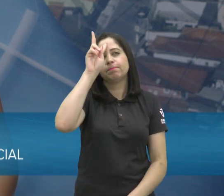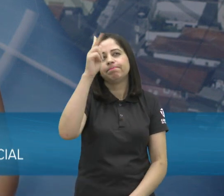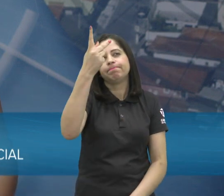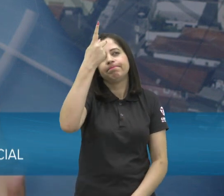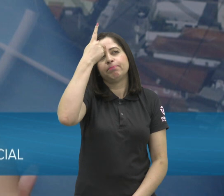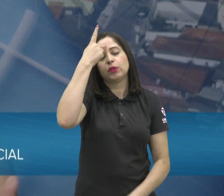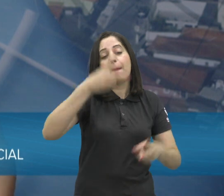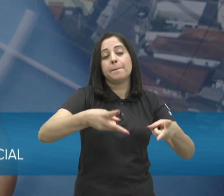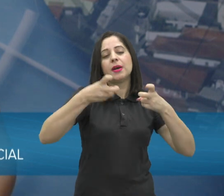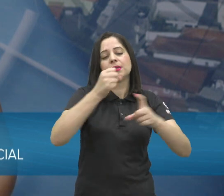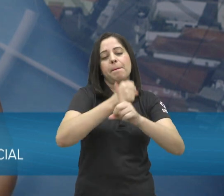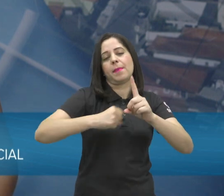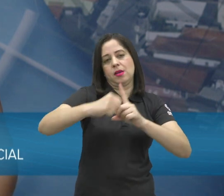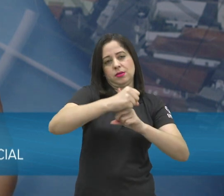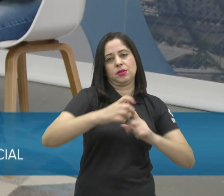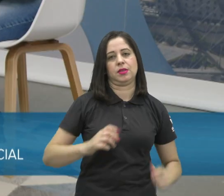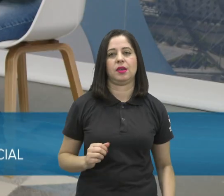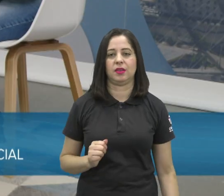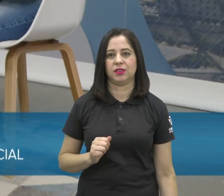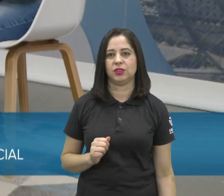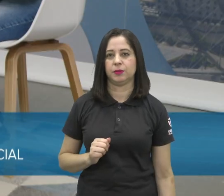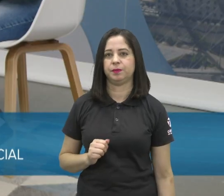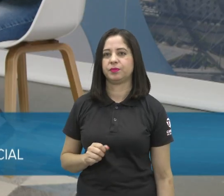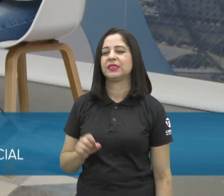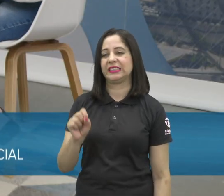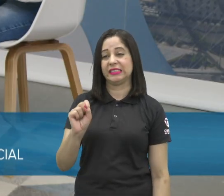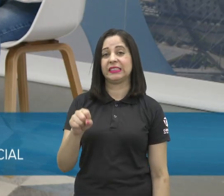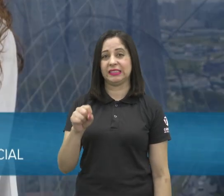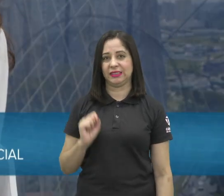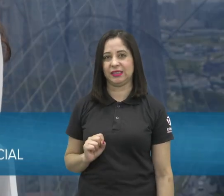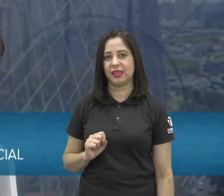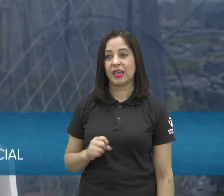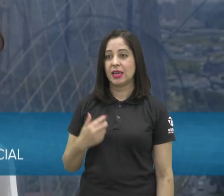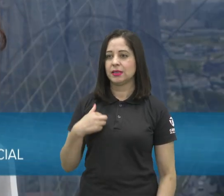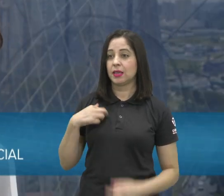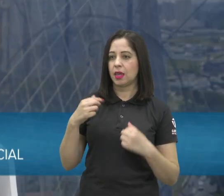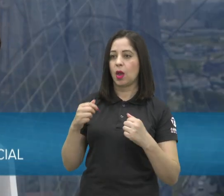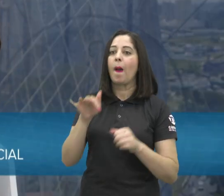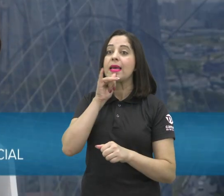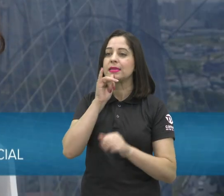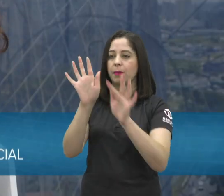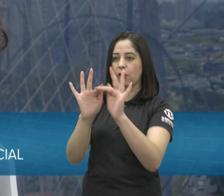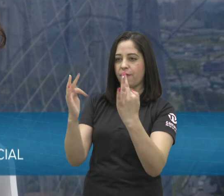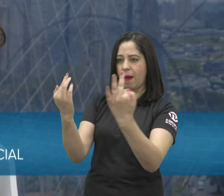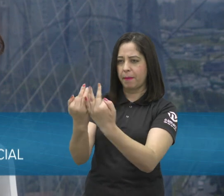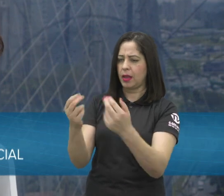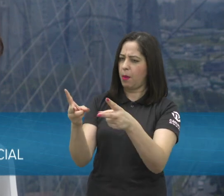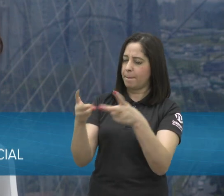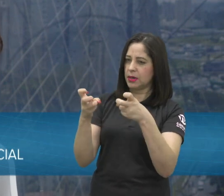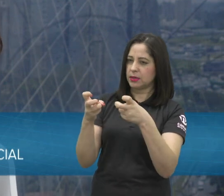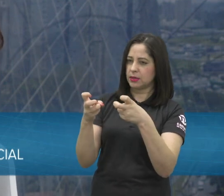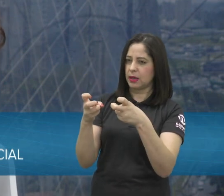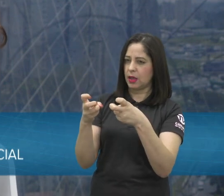gente tem da sociedade como um todo. Sim, quando eu entendo, o contexto social daquela família, daquela pessoa,